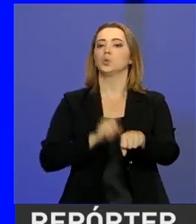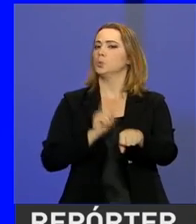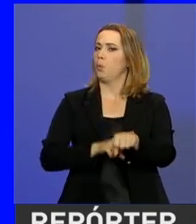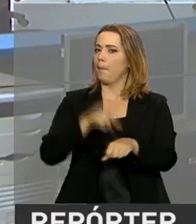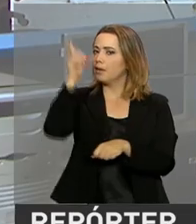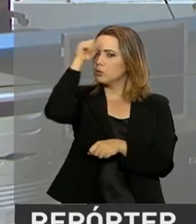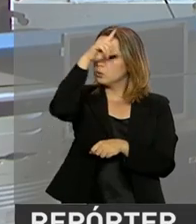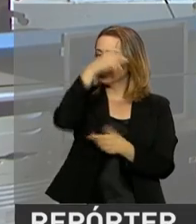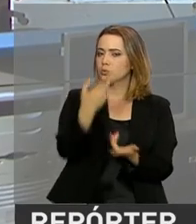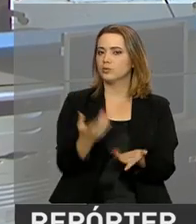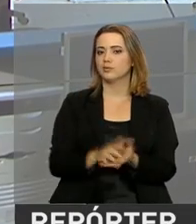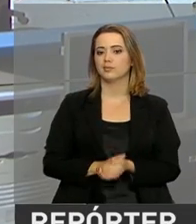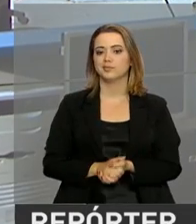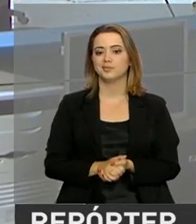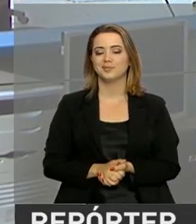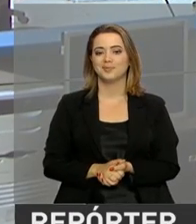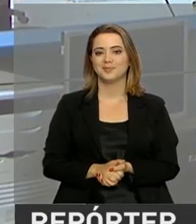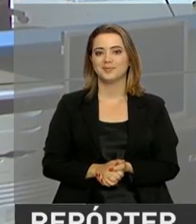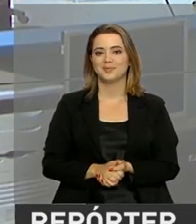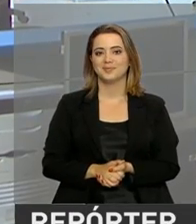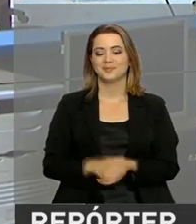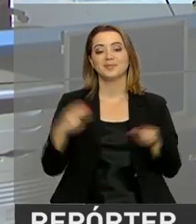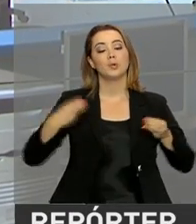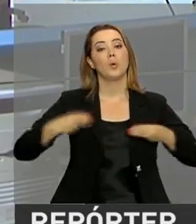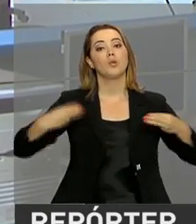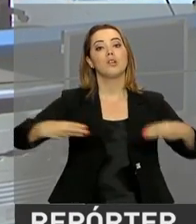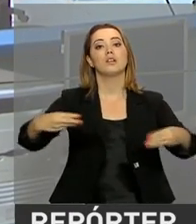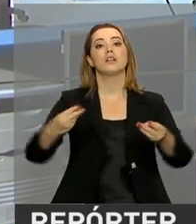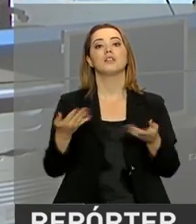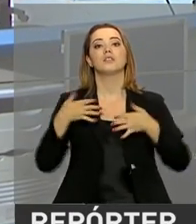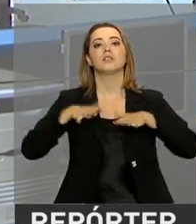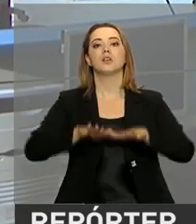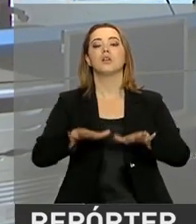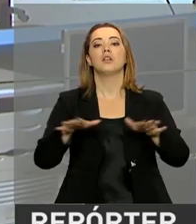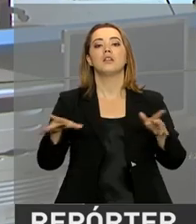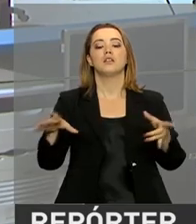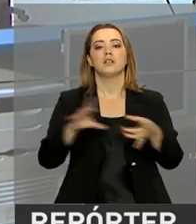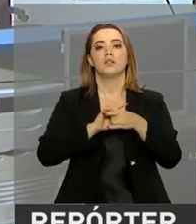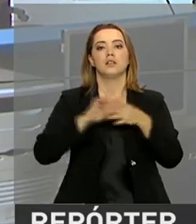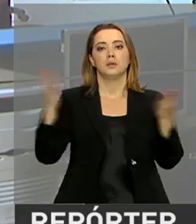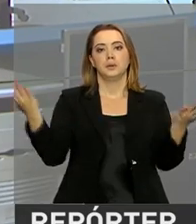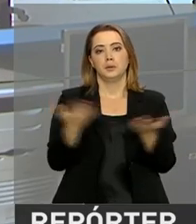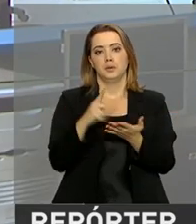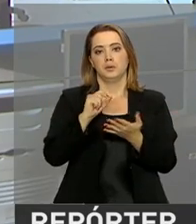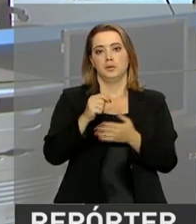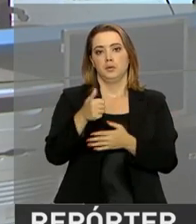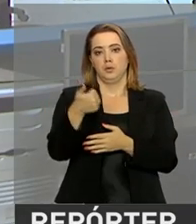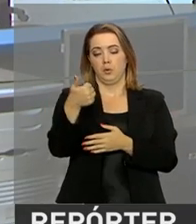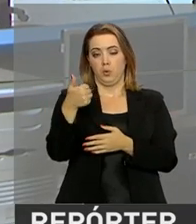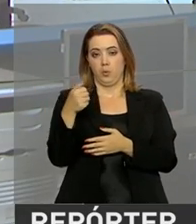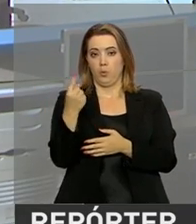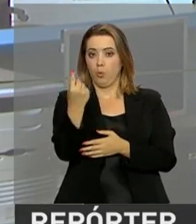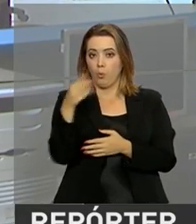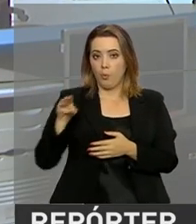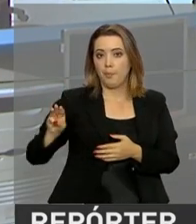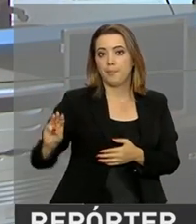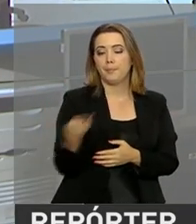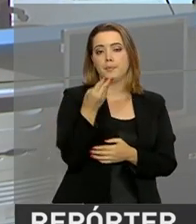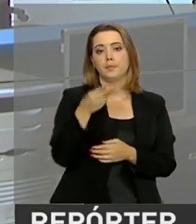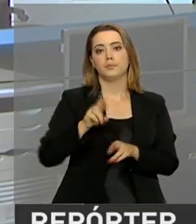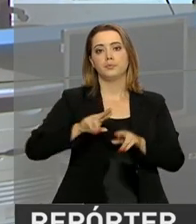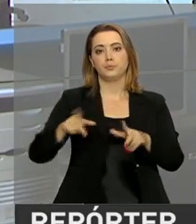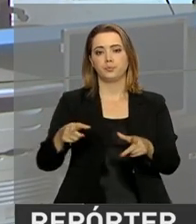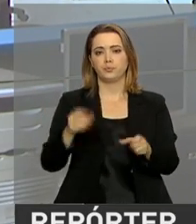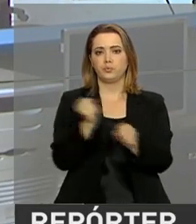de aperto o ministério da integração nacional liberou hoje um milhão e duzentos mil reais para obras de recuperação das quedas